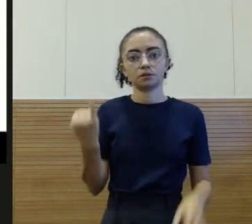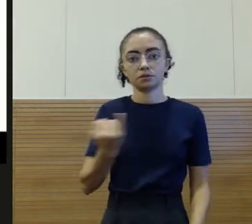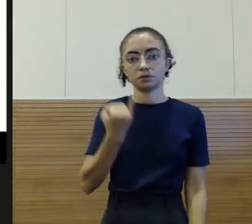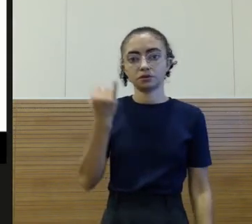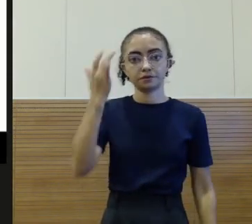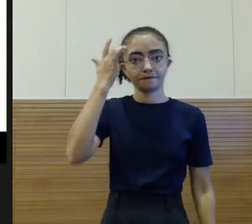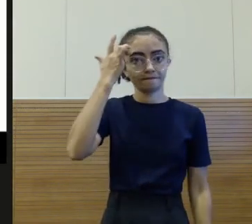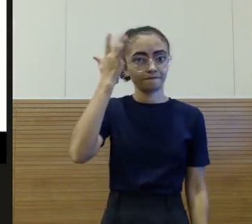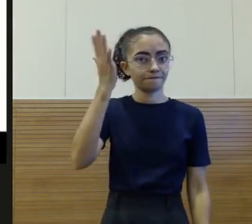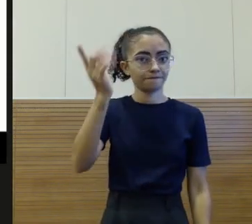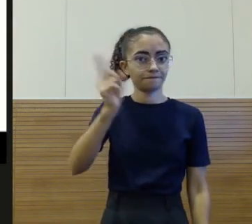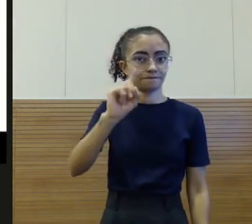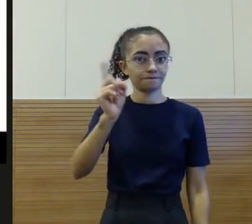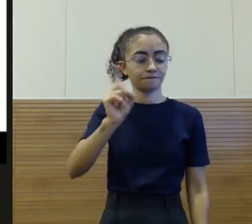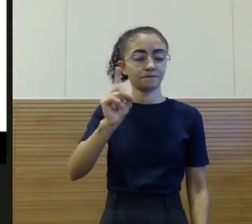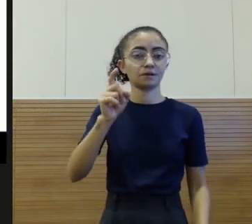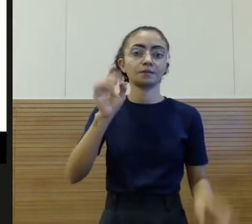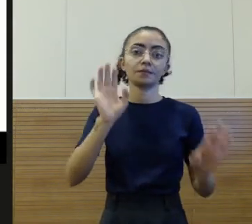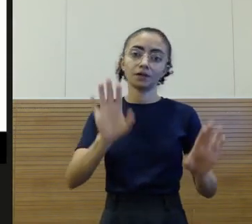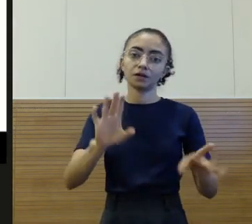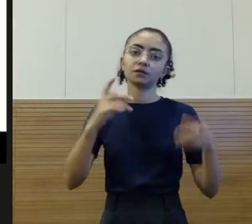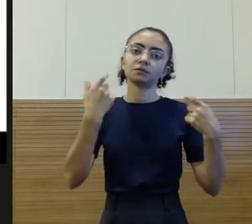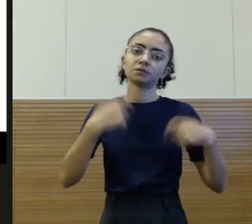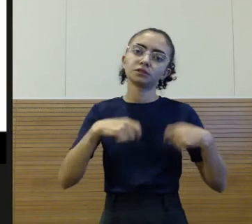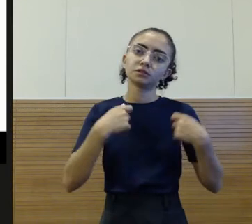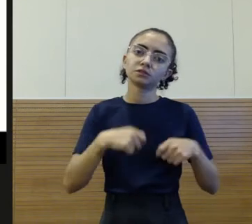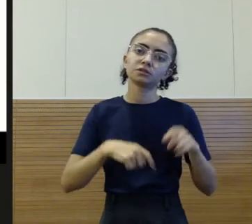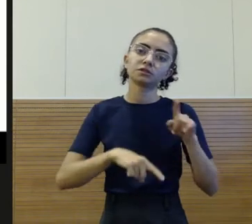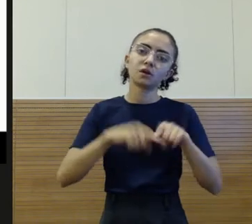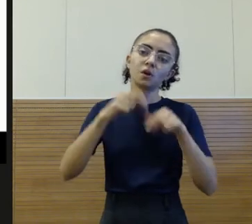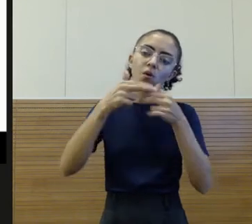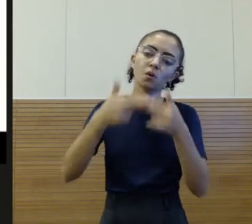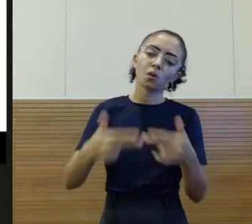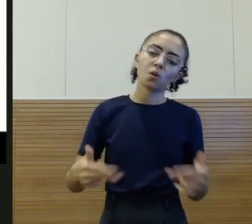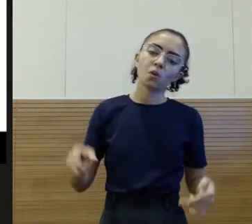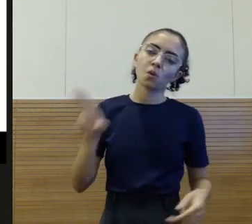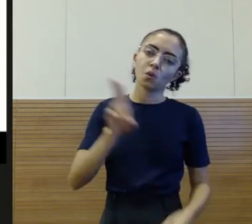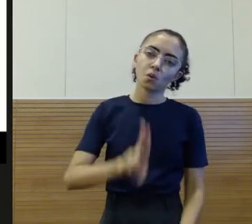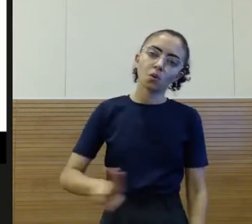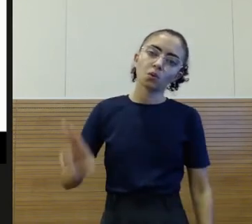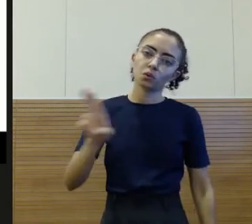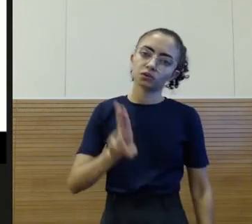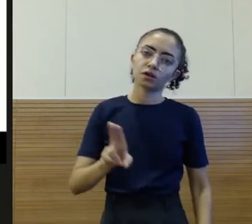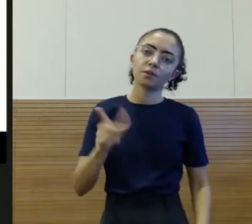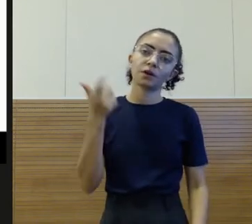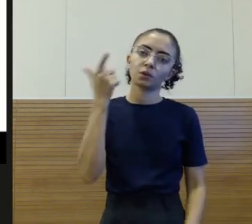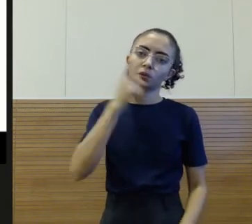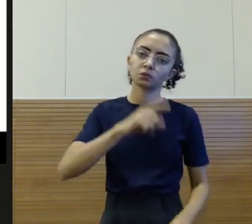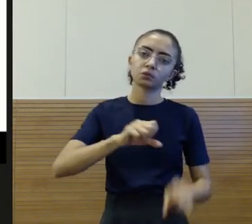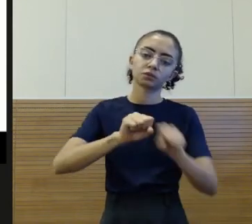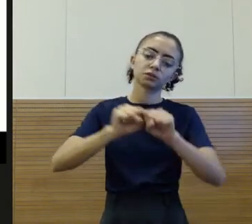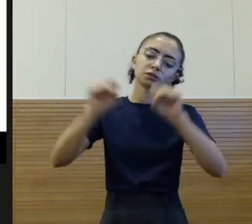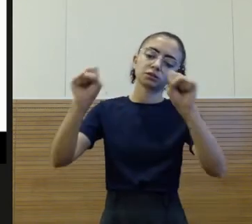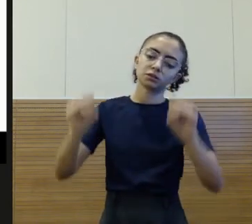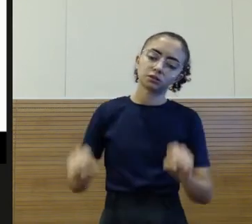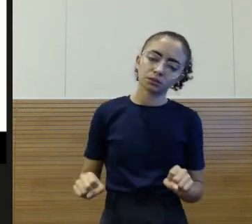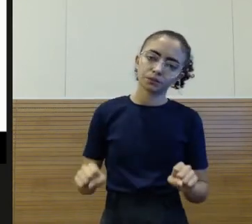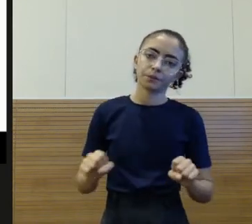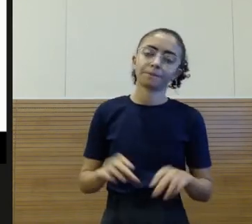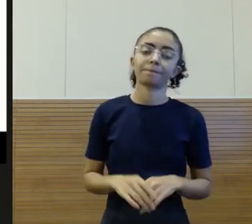temos que usar algumas ferramentas para que esse processo seja sistemático também. Um outro ponto importante